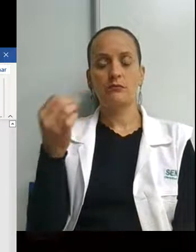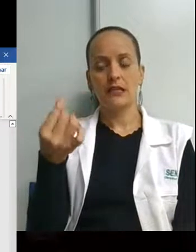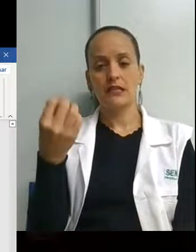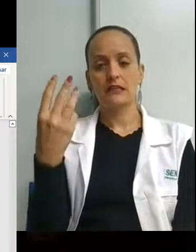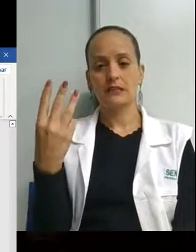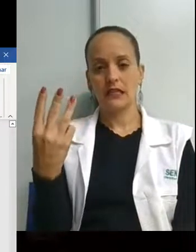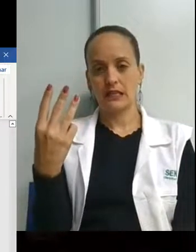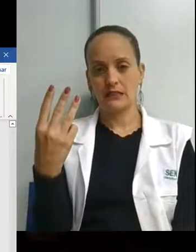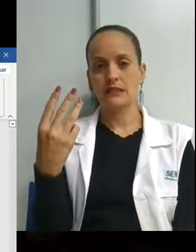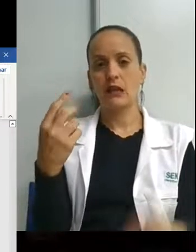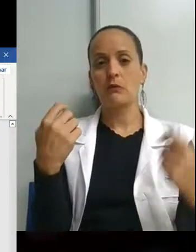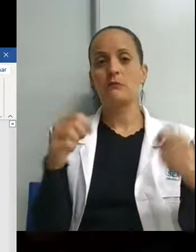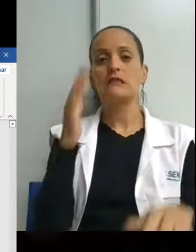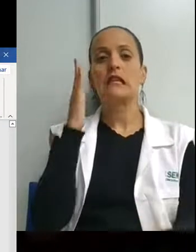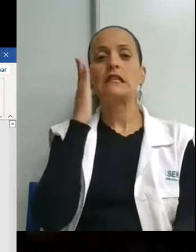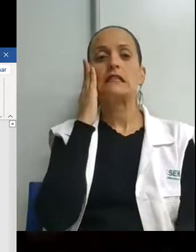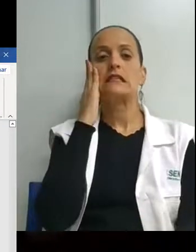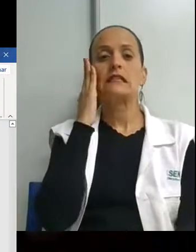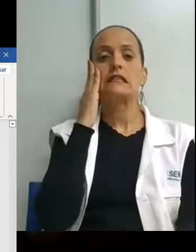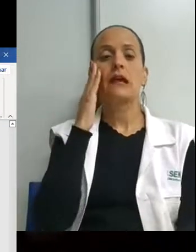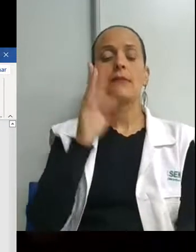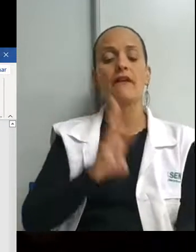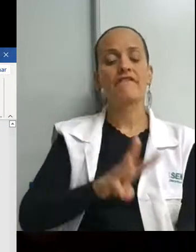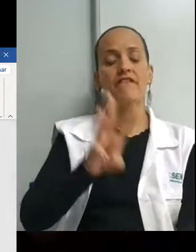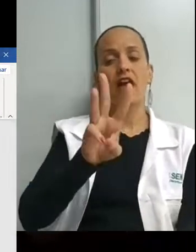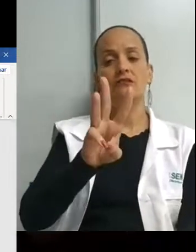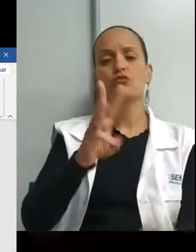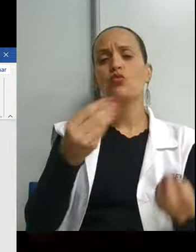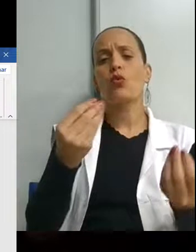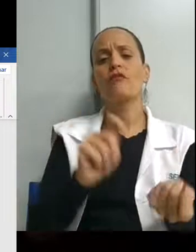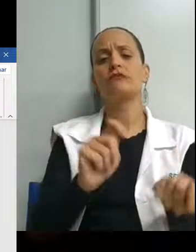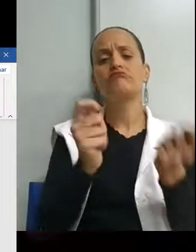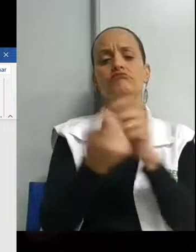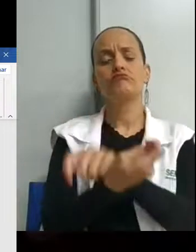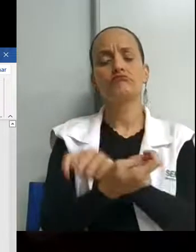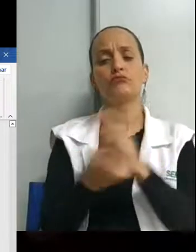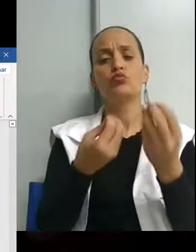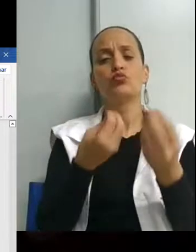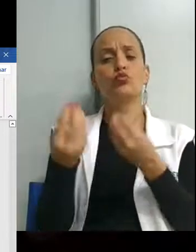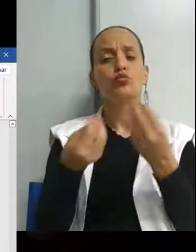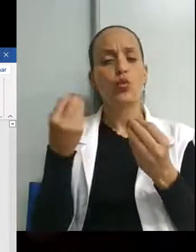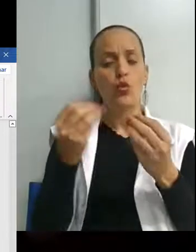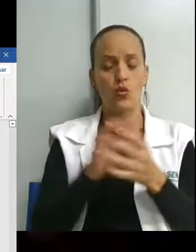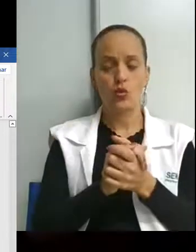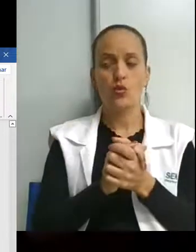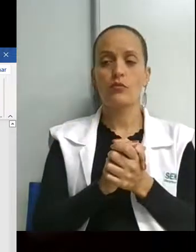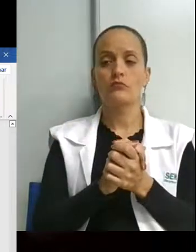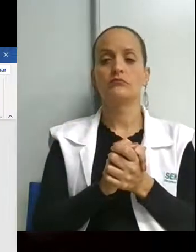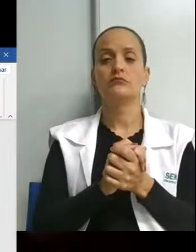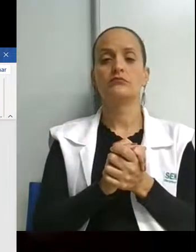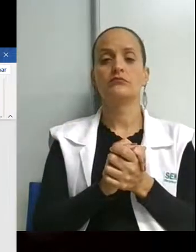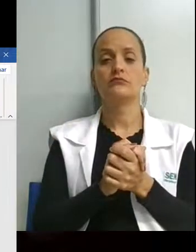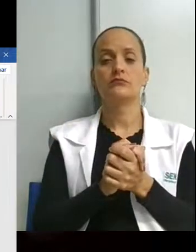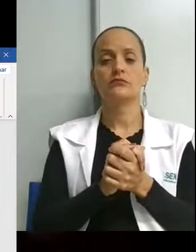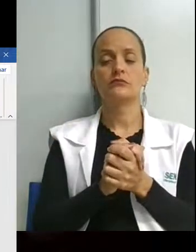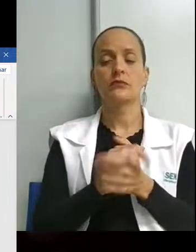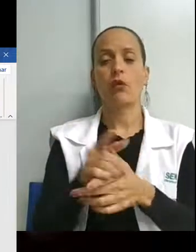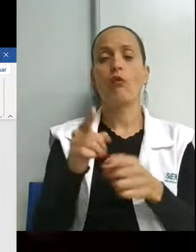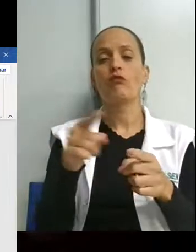Para comprar a chave para o motor de 1,5 CV. Então, a informação que você tem do motor está em